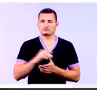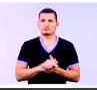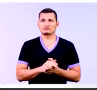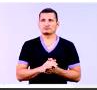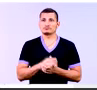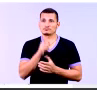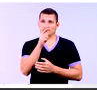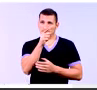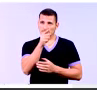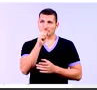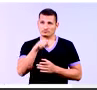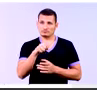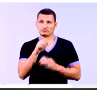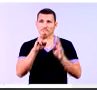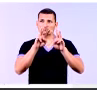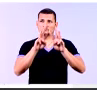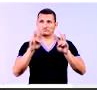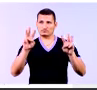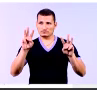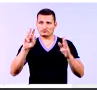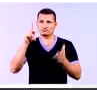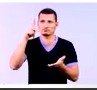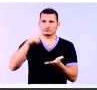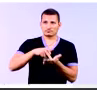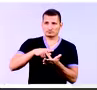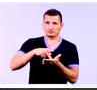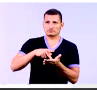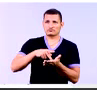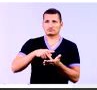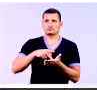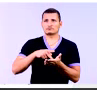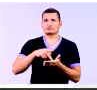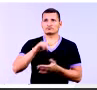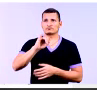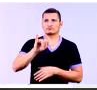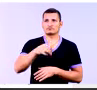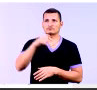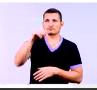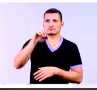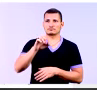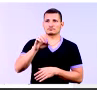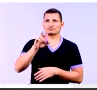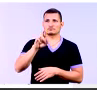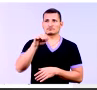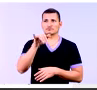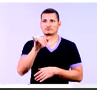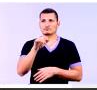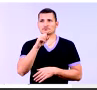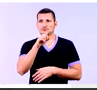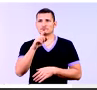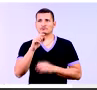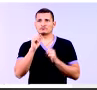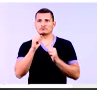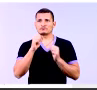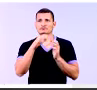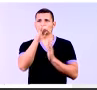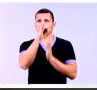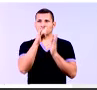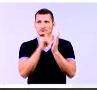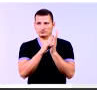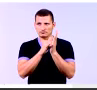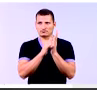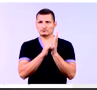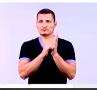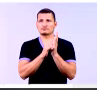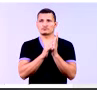Esse é o site oficial do framework. Aqui vocês têm acesso ao download para instalação local.